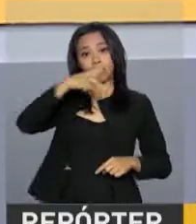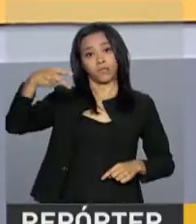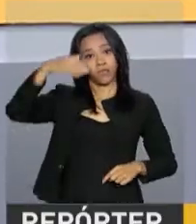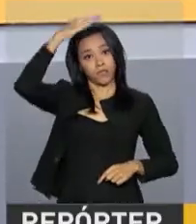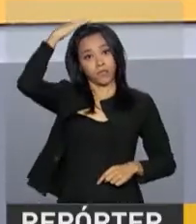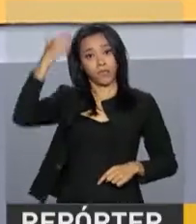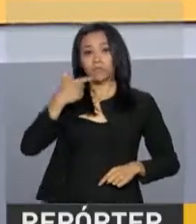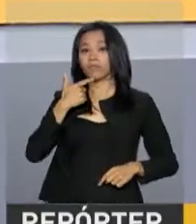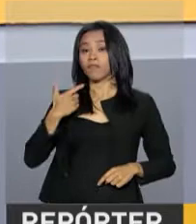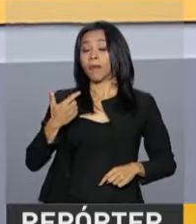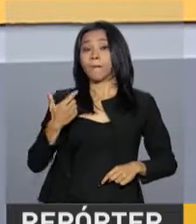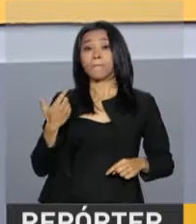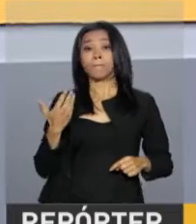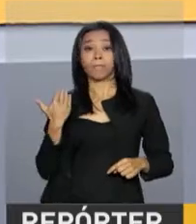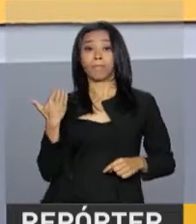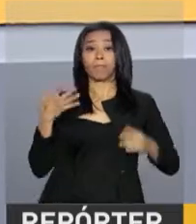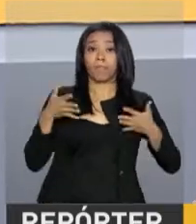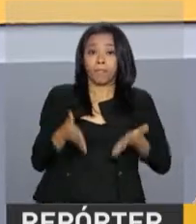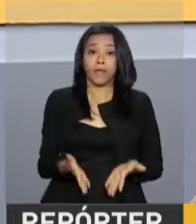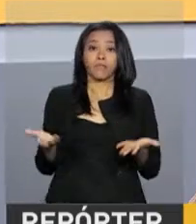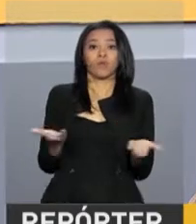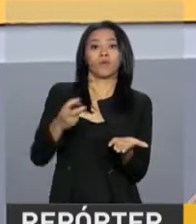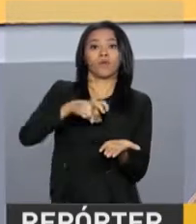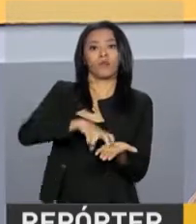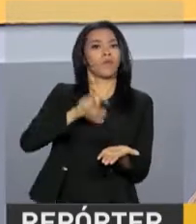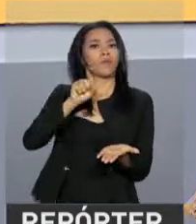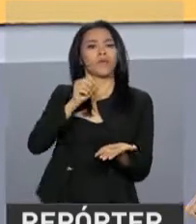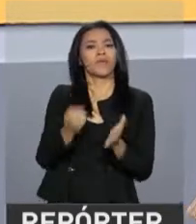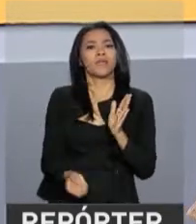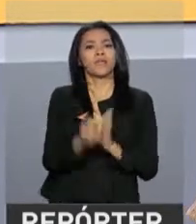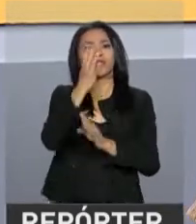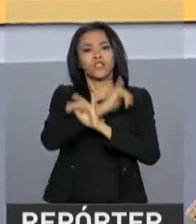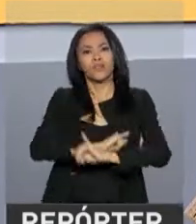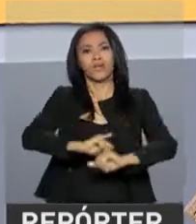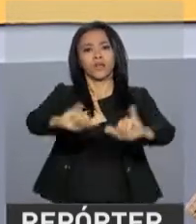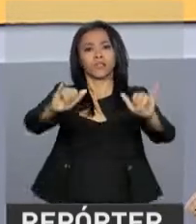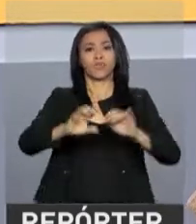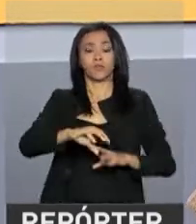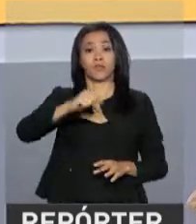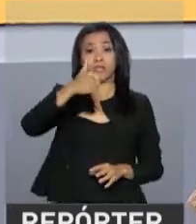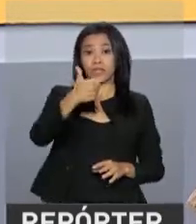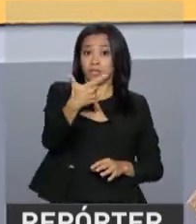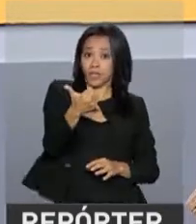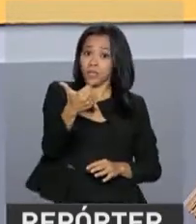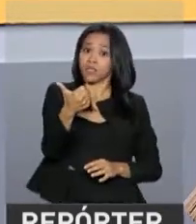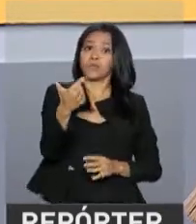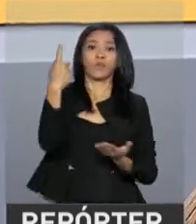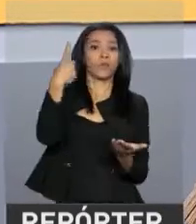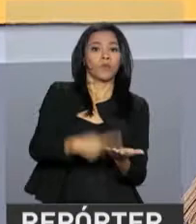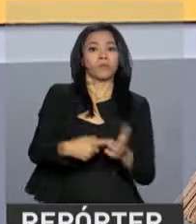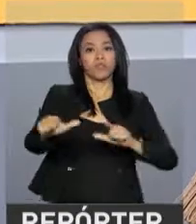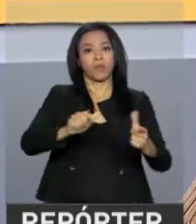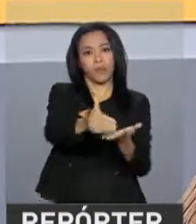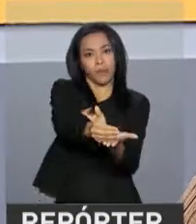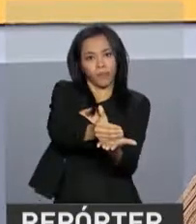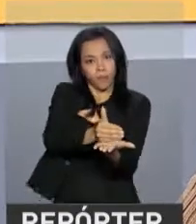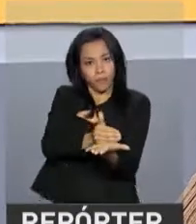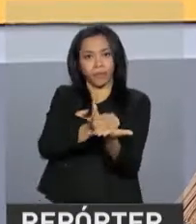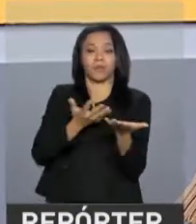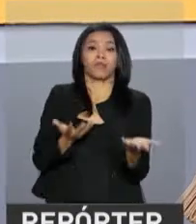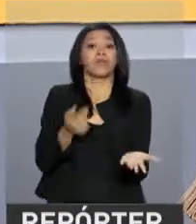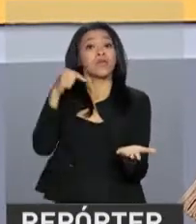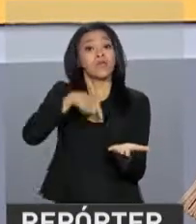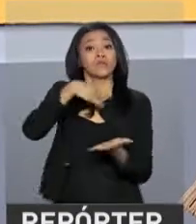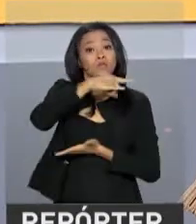participou hoje de manhã do lançamento da 12ª edição da agenda institucional do cooperativismo o documento